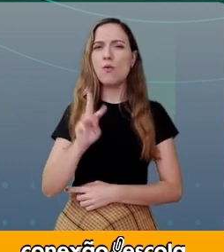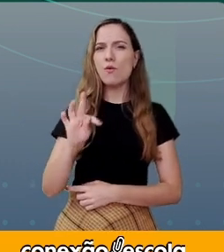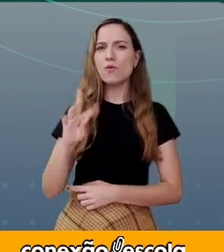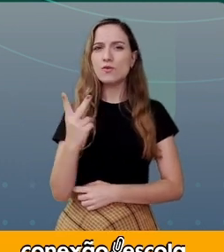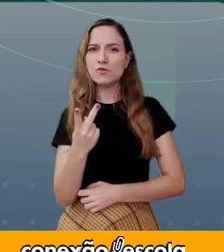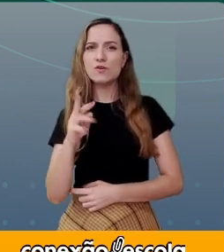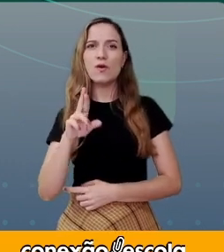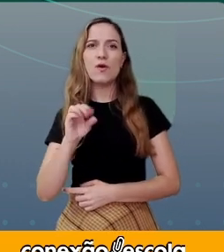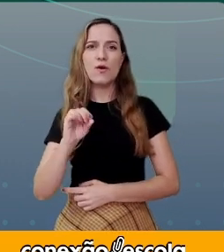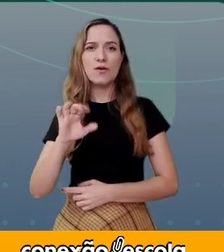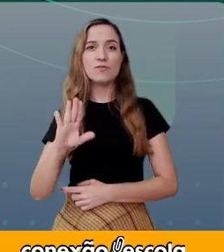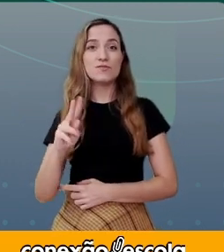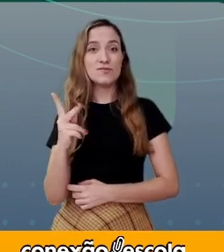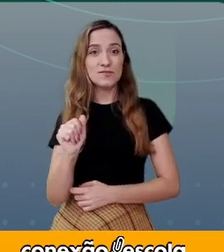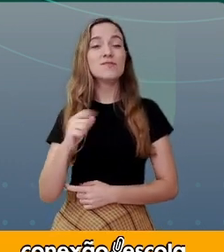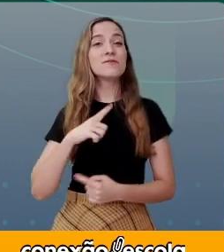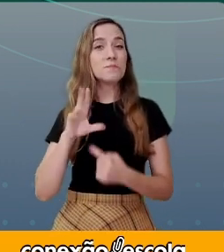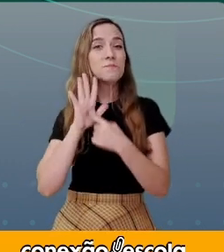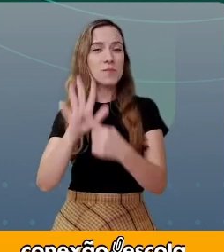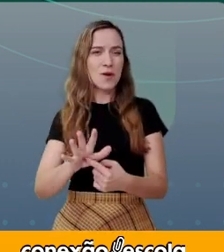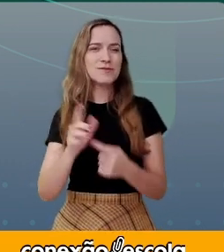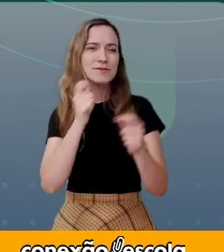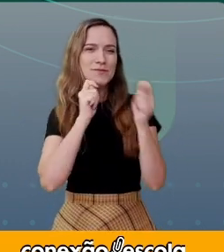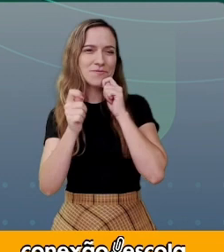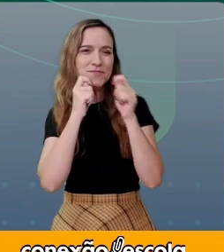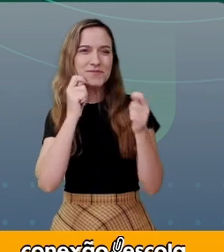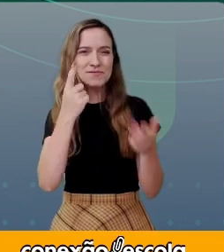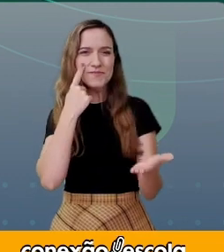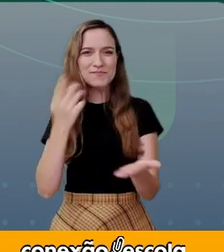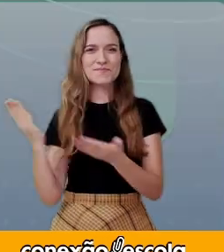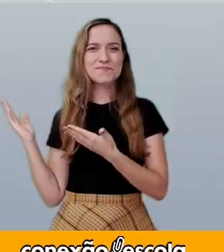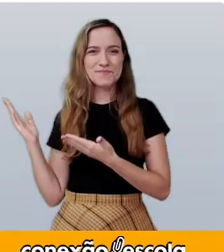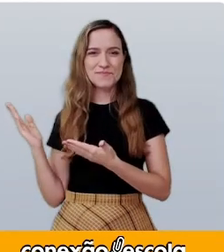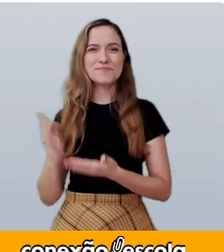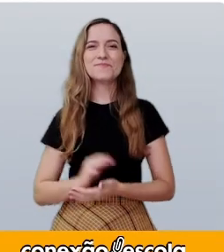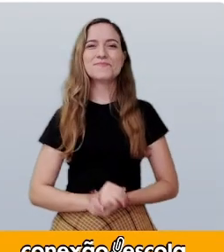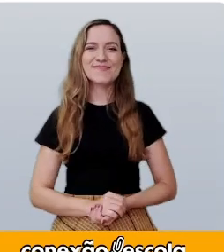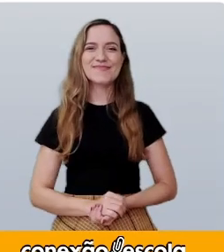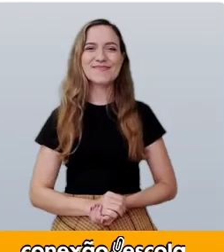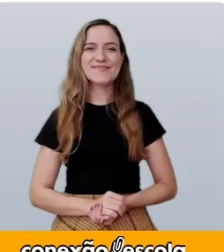destaque na TV Brasil. Veja só essa entrevista.